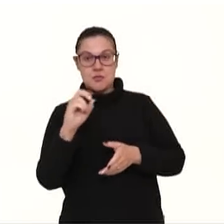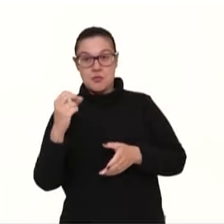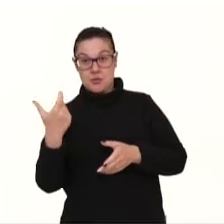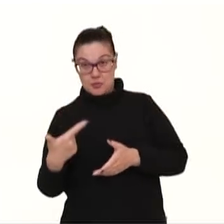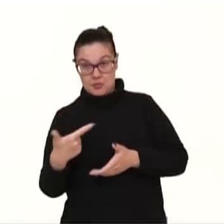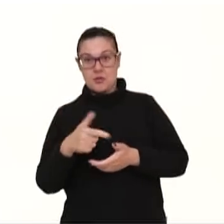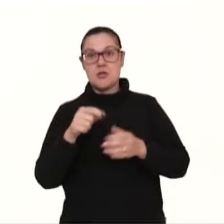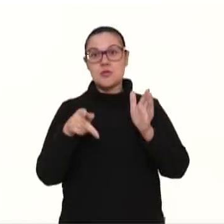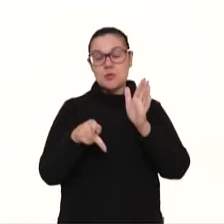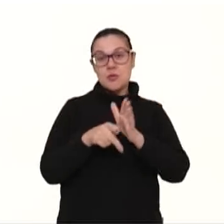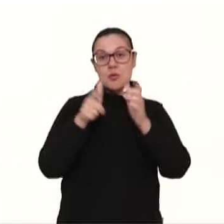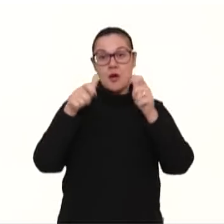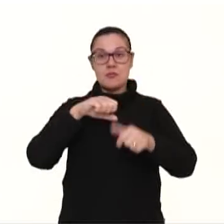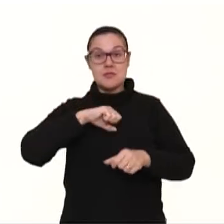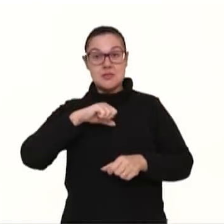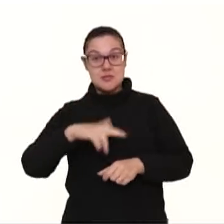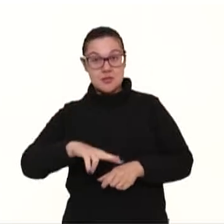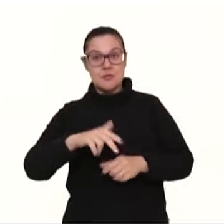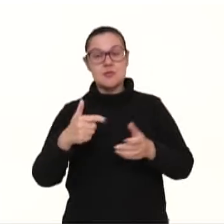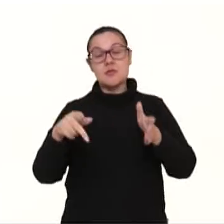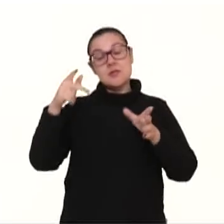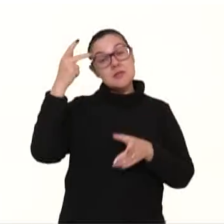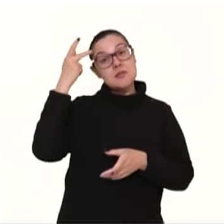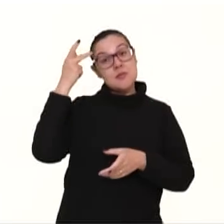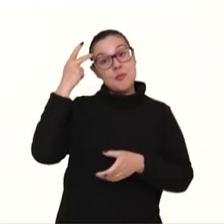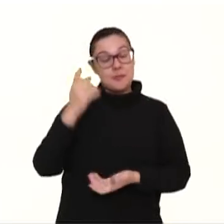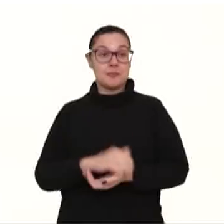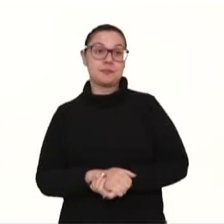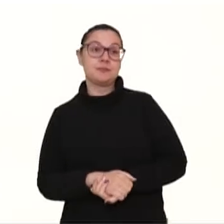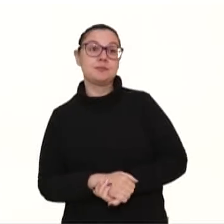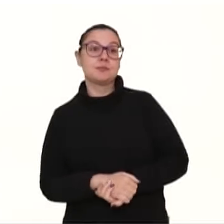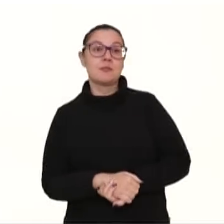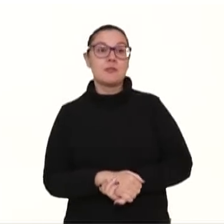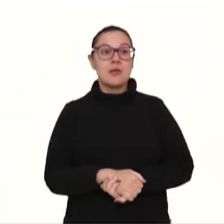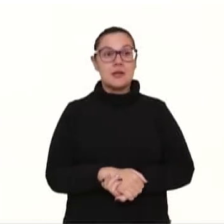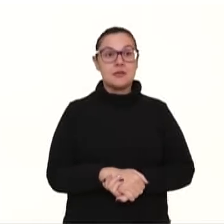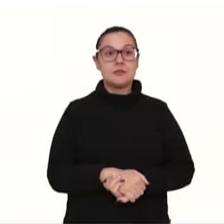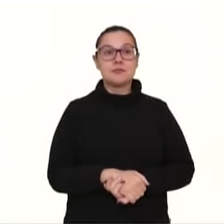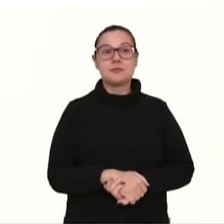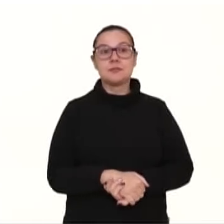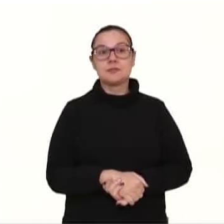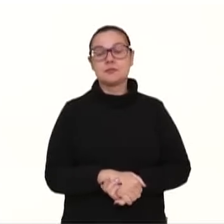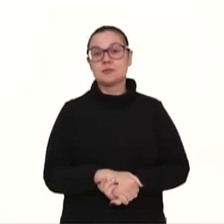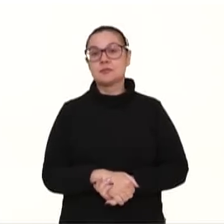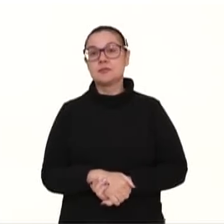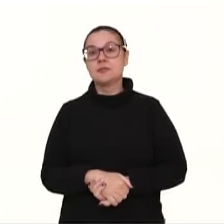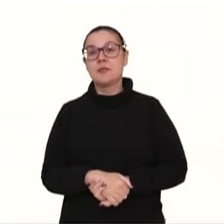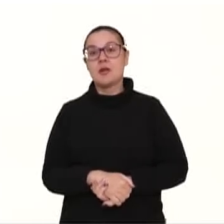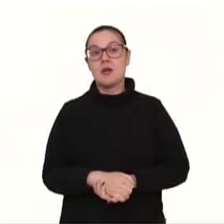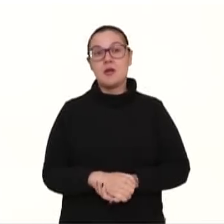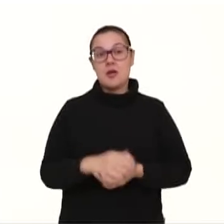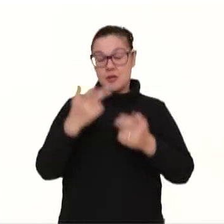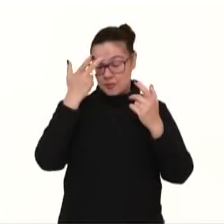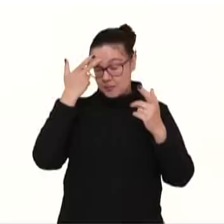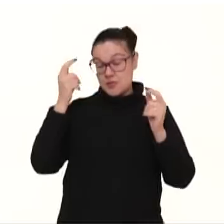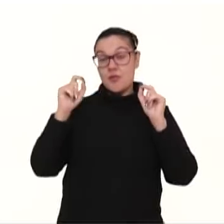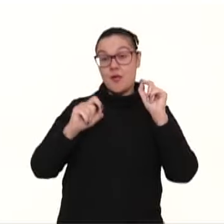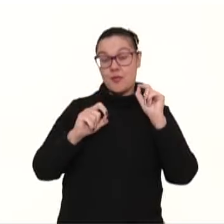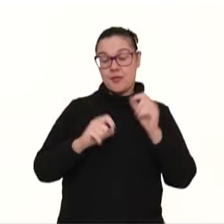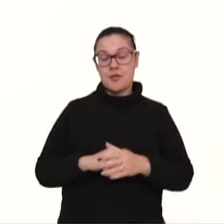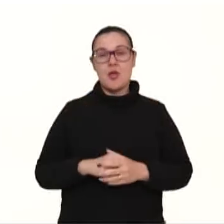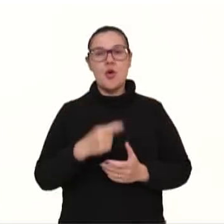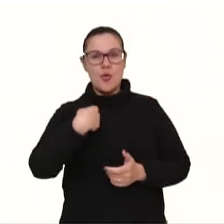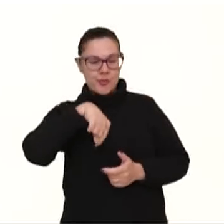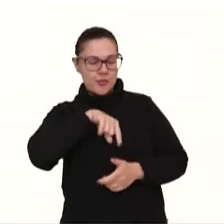2002, em Santos, São Paulo, tá? Então aqui, um dos artistas dessa trupe fala: